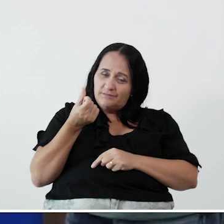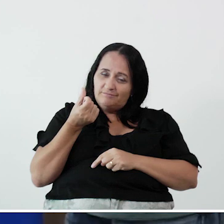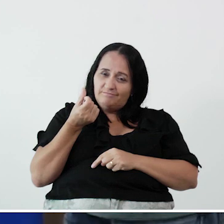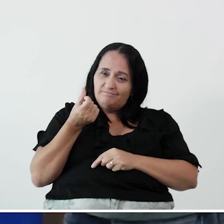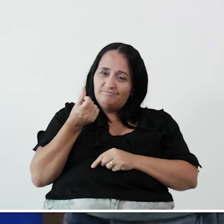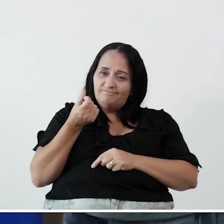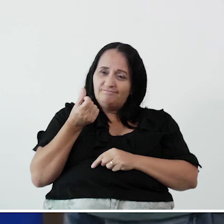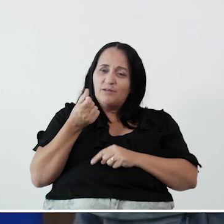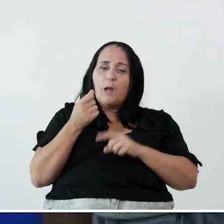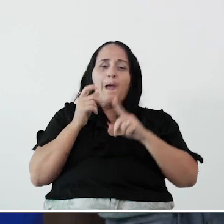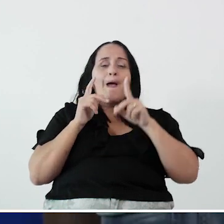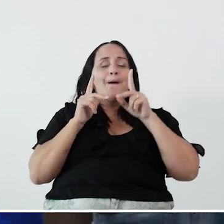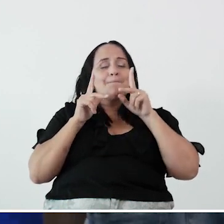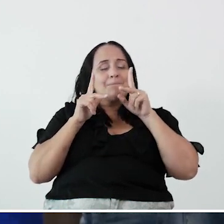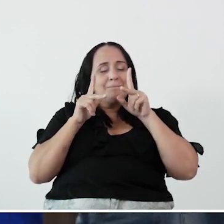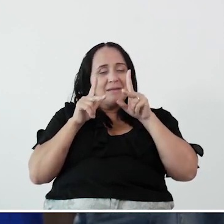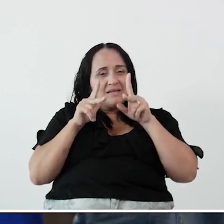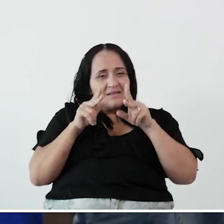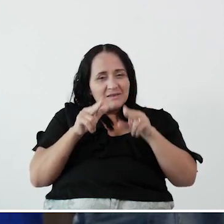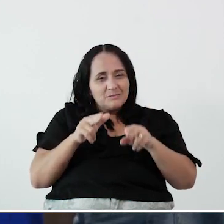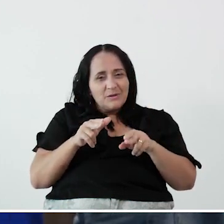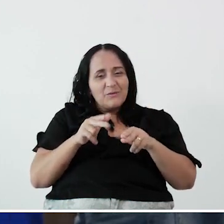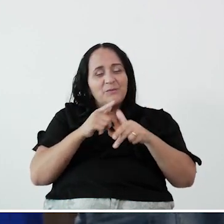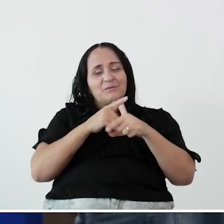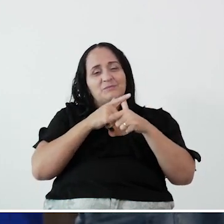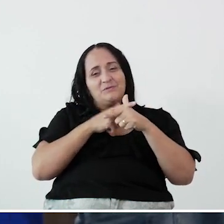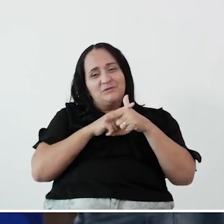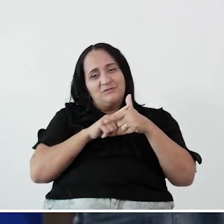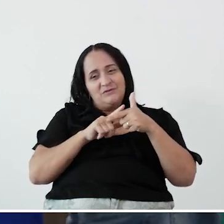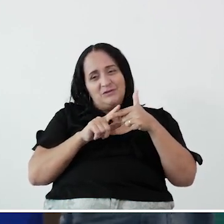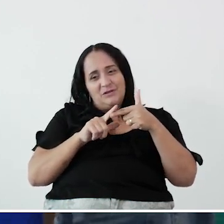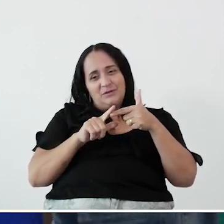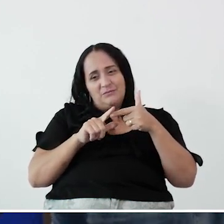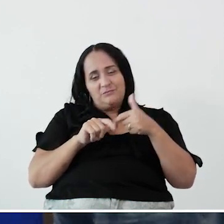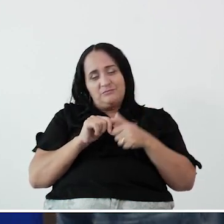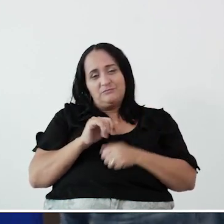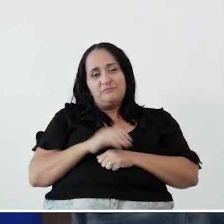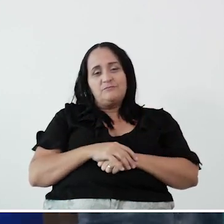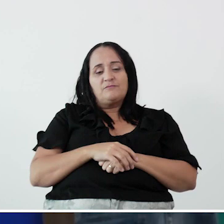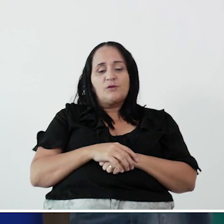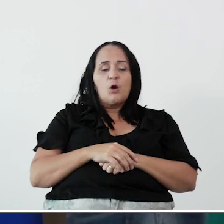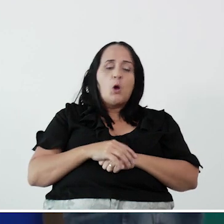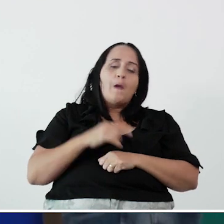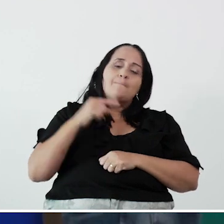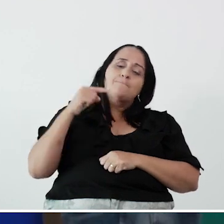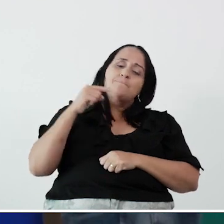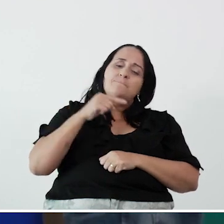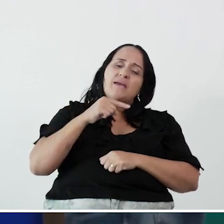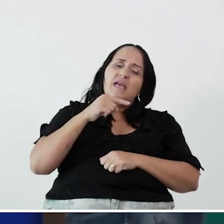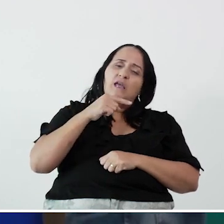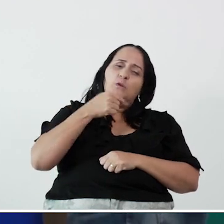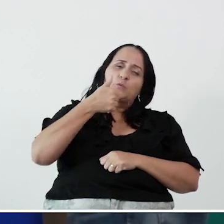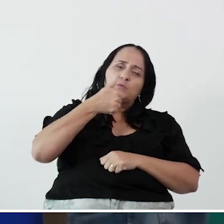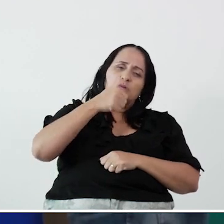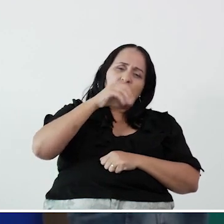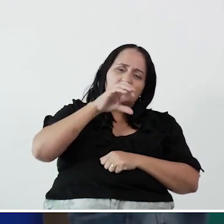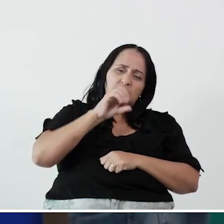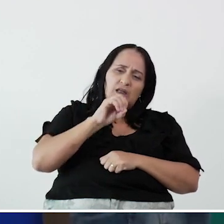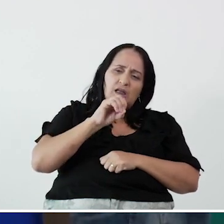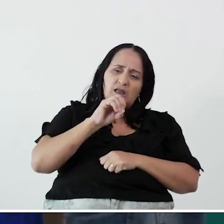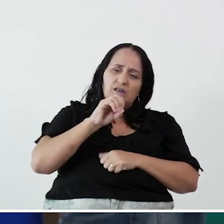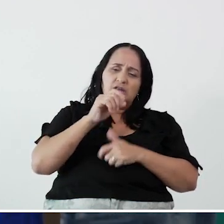mesma coisa para a divisão. Se quisermos dividir o número menos 10 pelo número